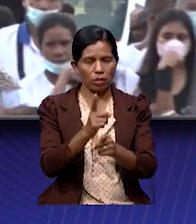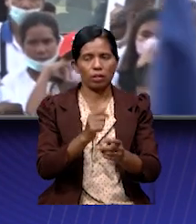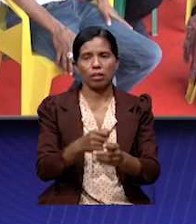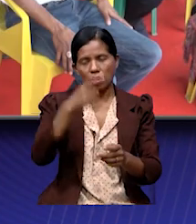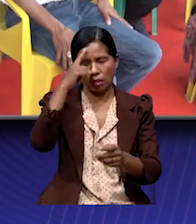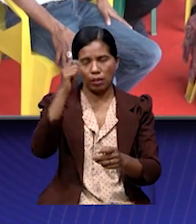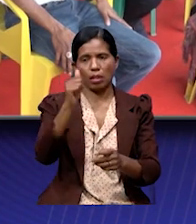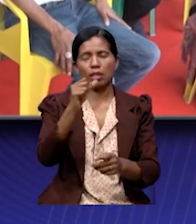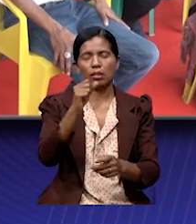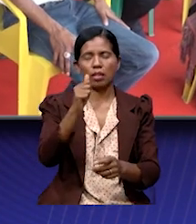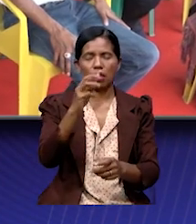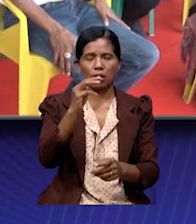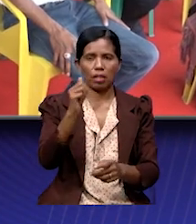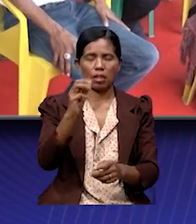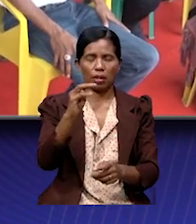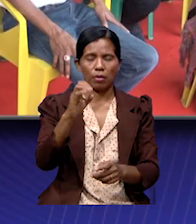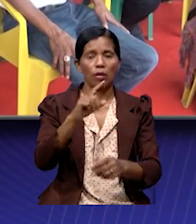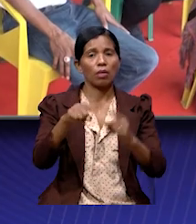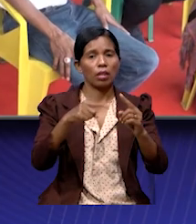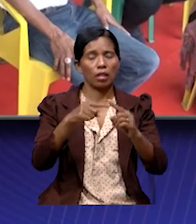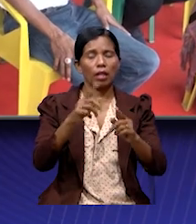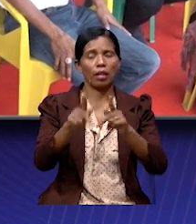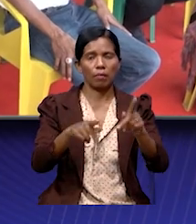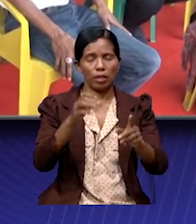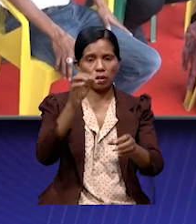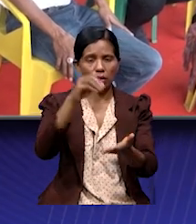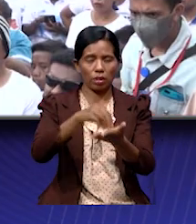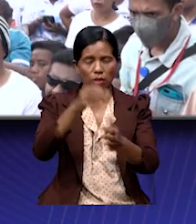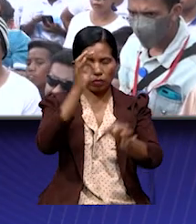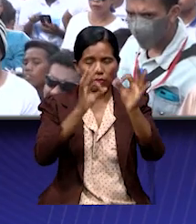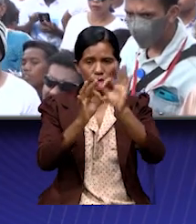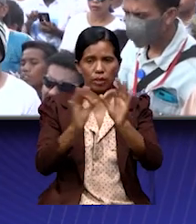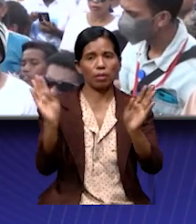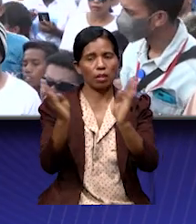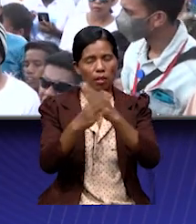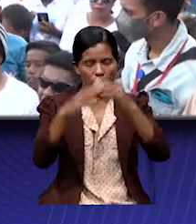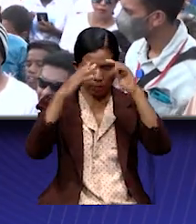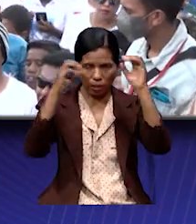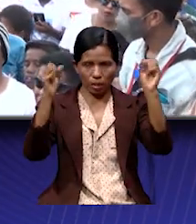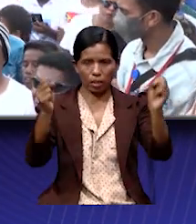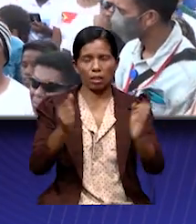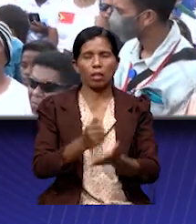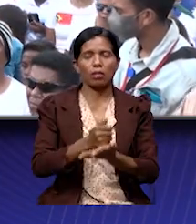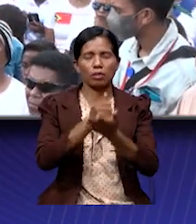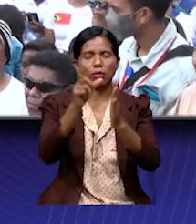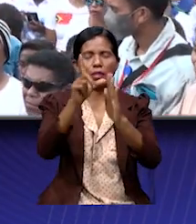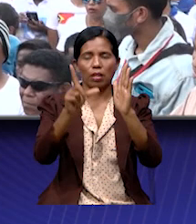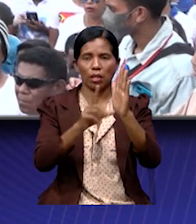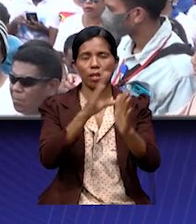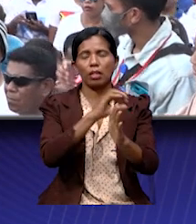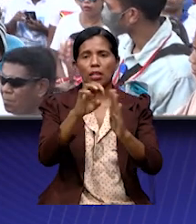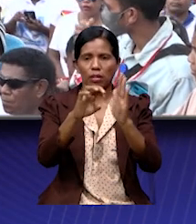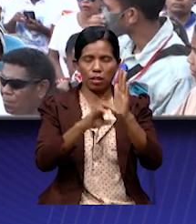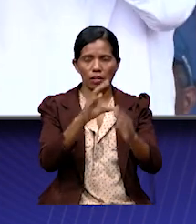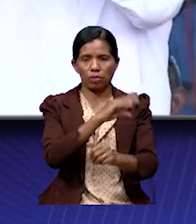Hassanami promete bahira povo tau fiar bania atu sai Presidente Republika se salva lei, Estado no nação.